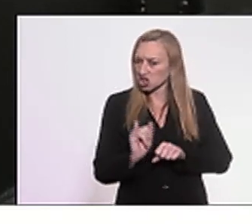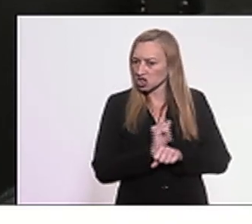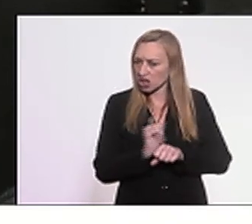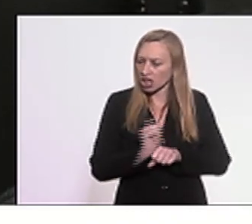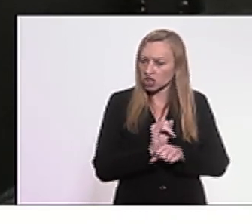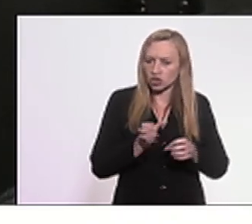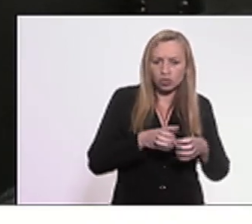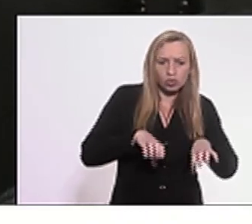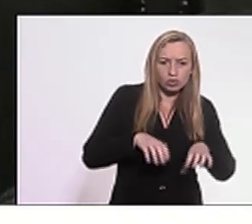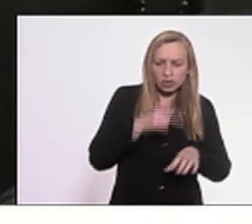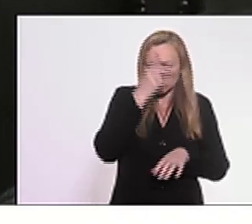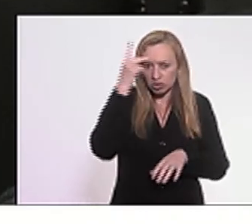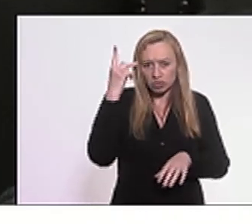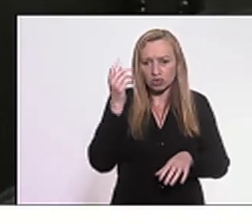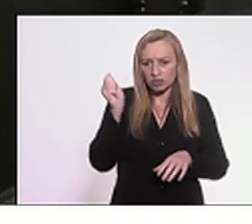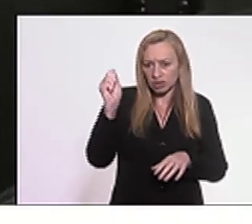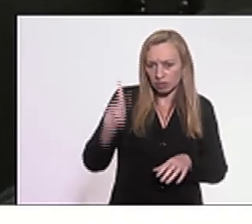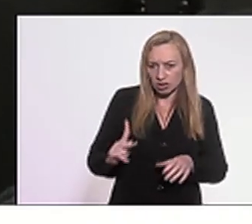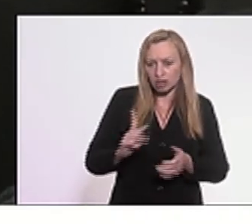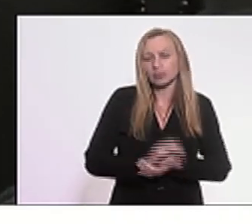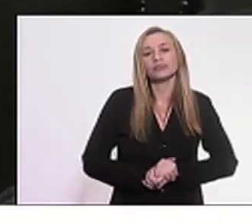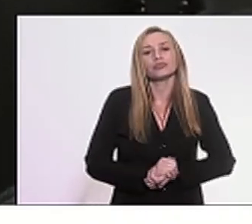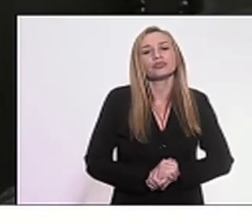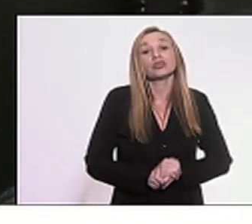vão se aposentando.